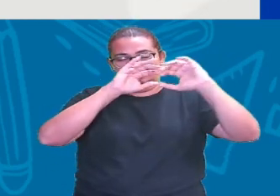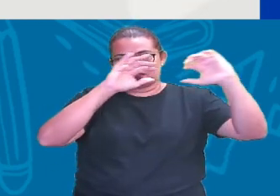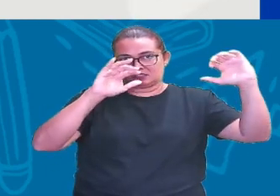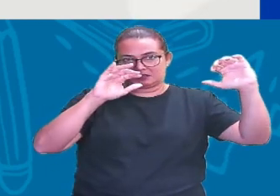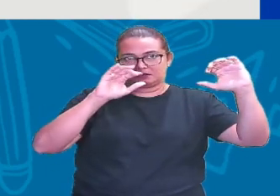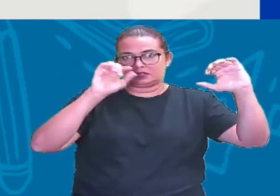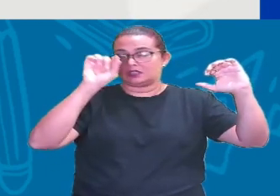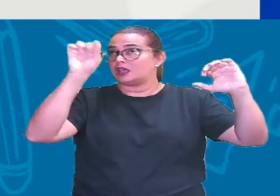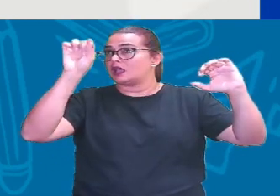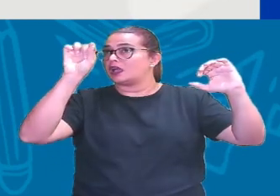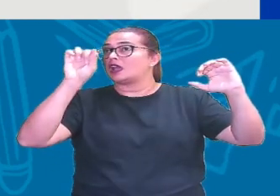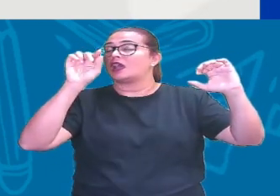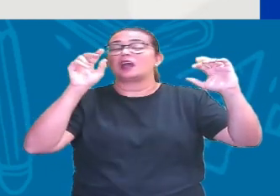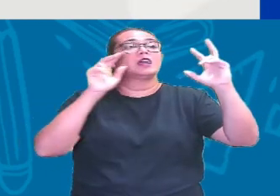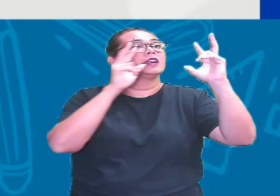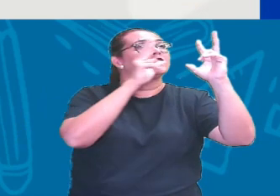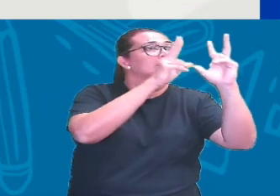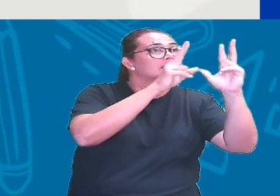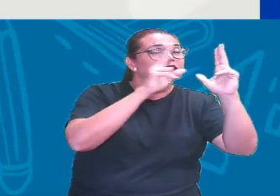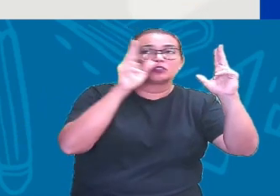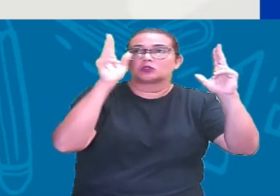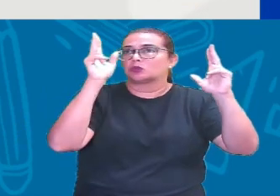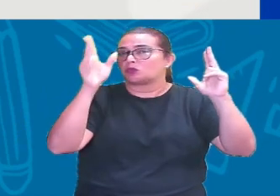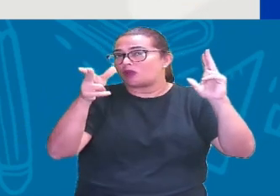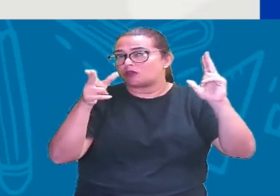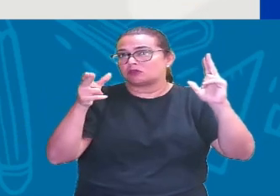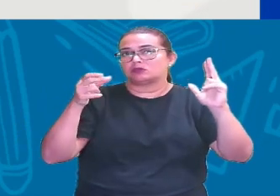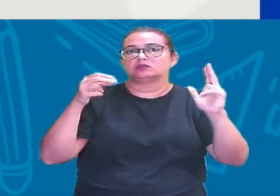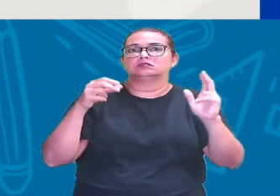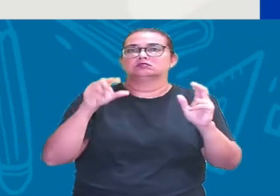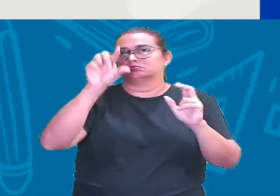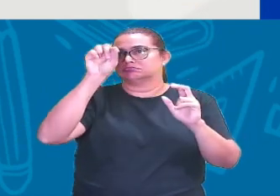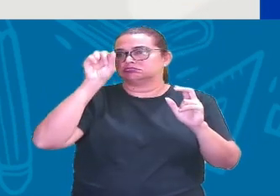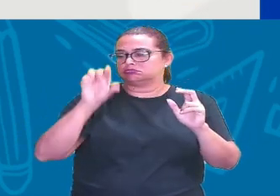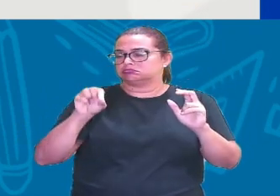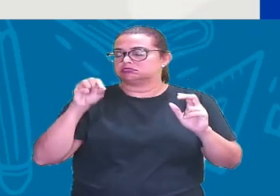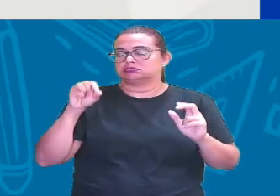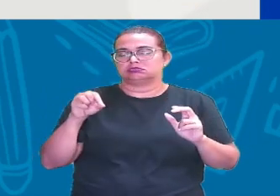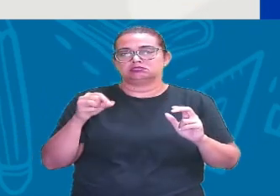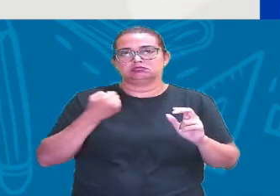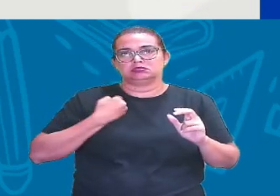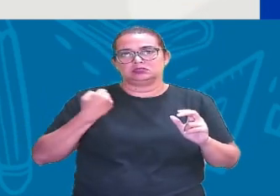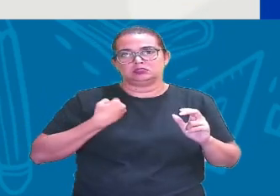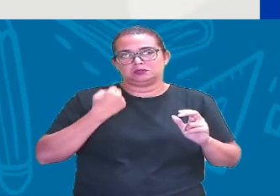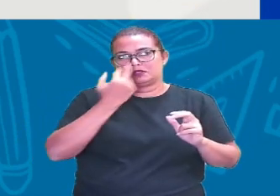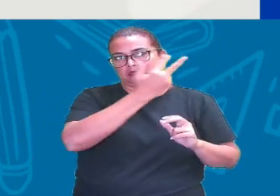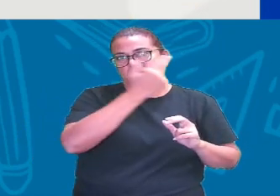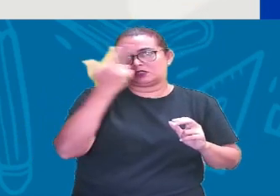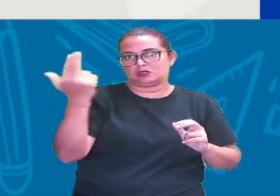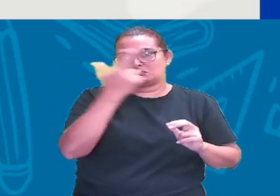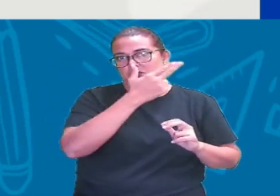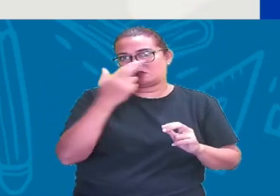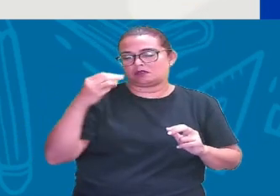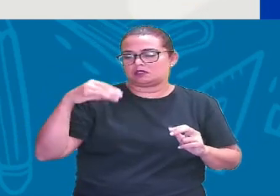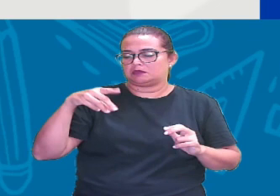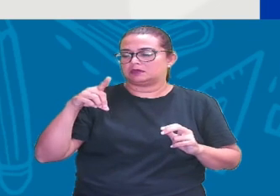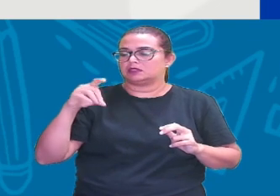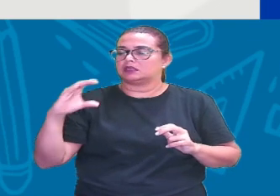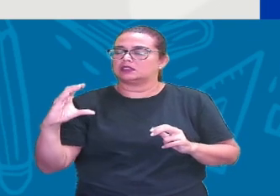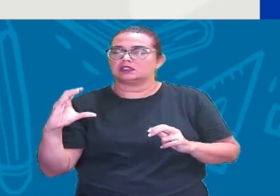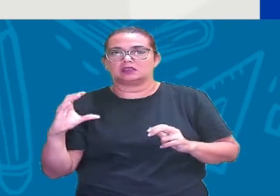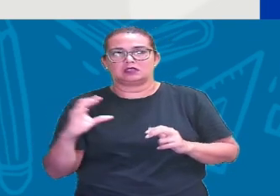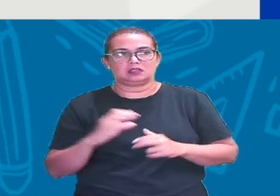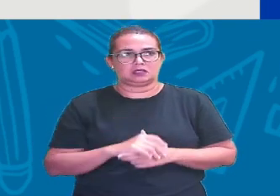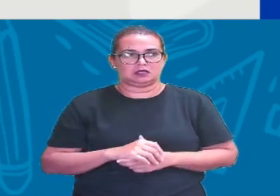separando aquele divisor comum entre os dois valores para ser utilizado no MDC.